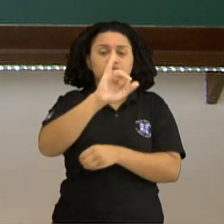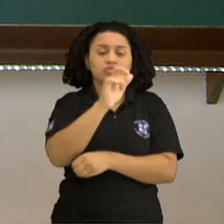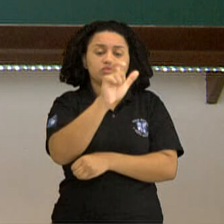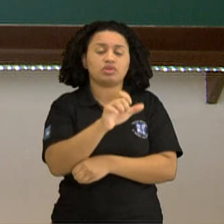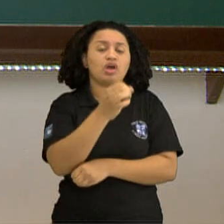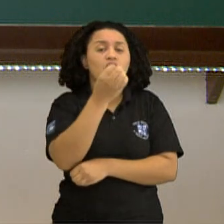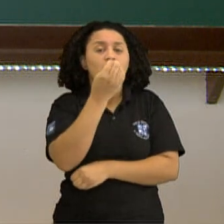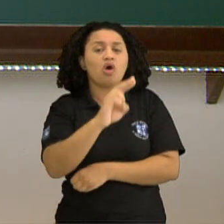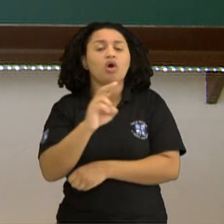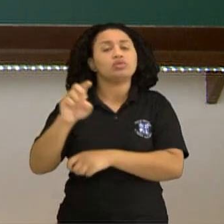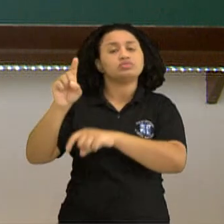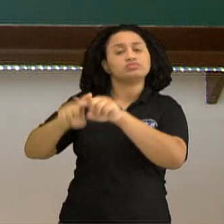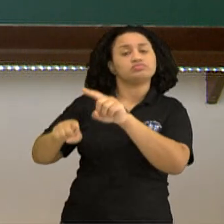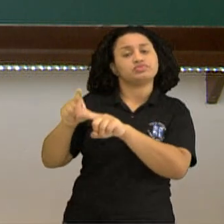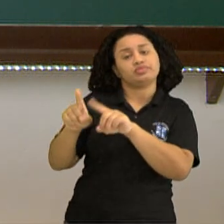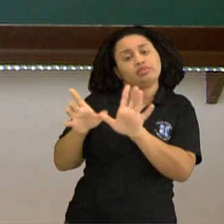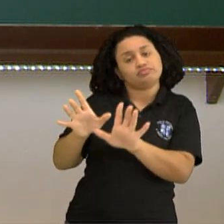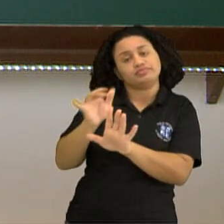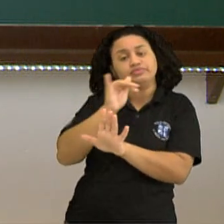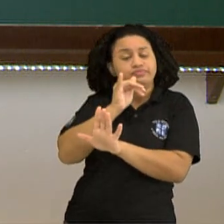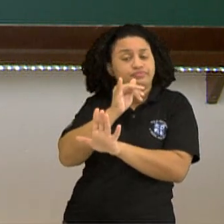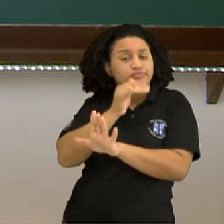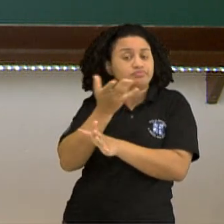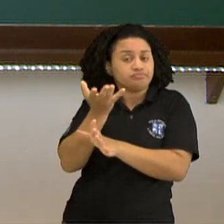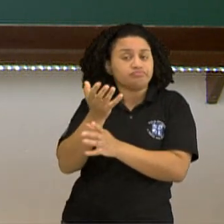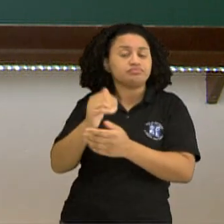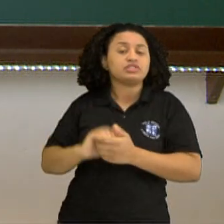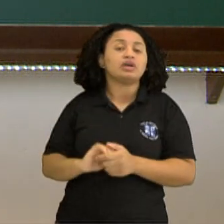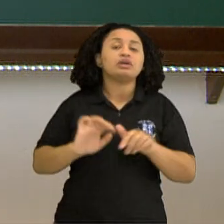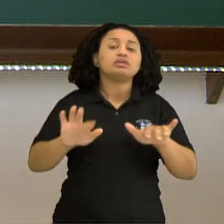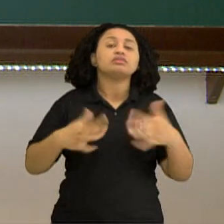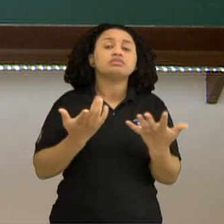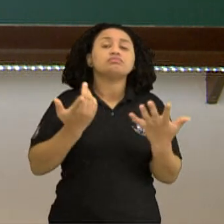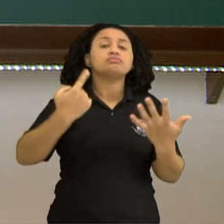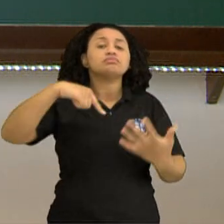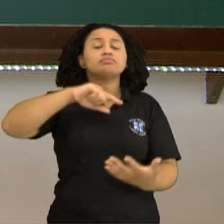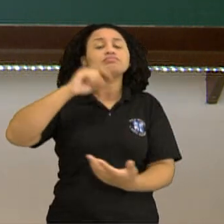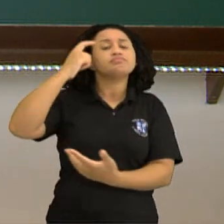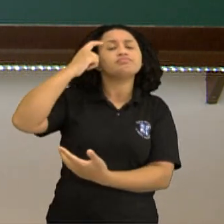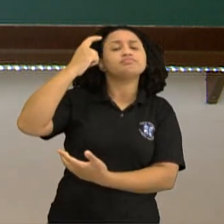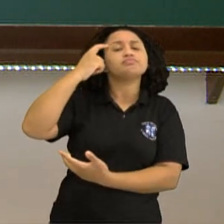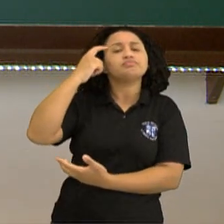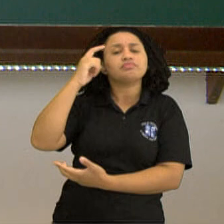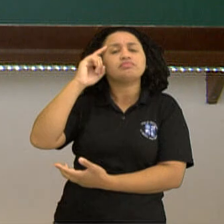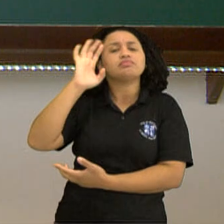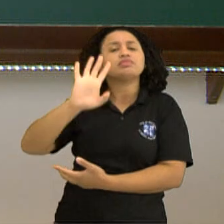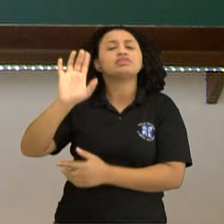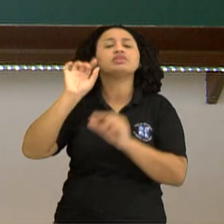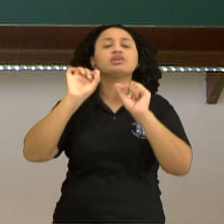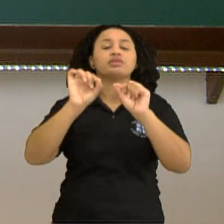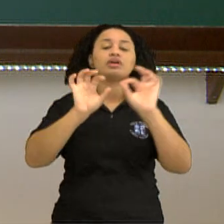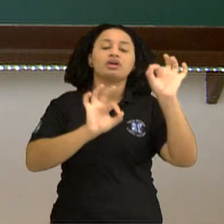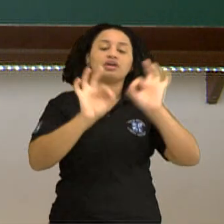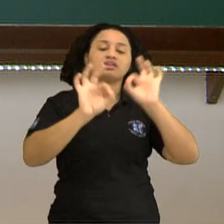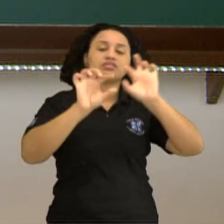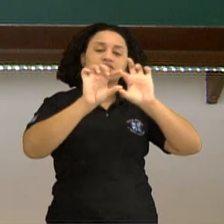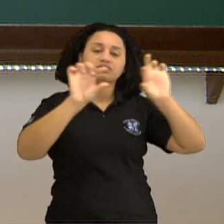é núcleo do objeto, por exemplo. Então, o que nós precisamos pensar é que essa